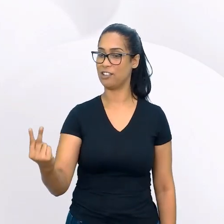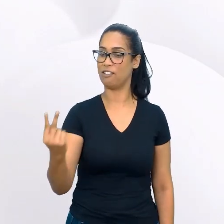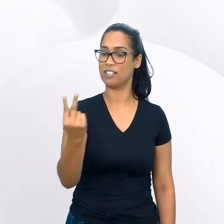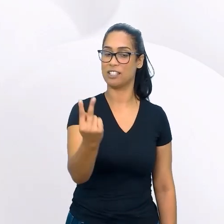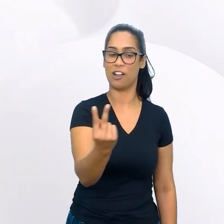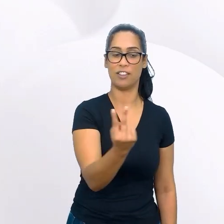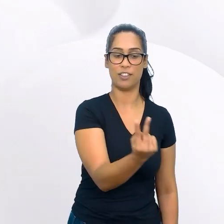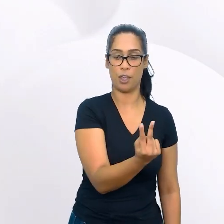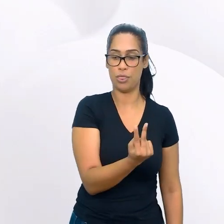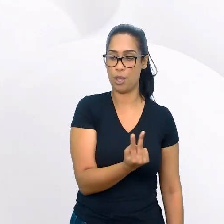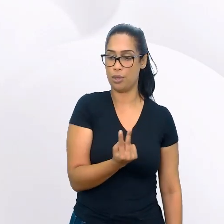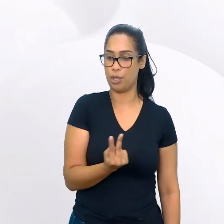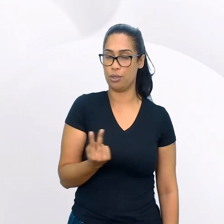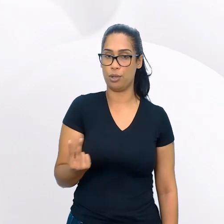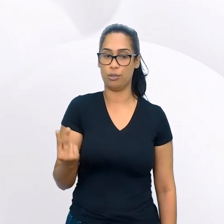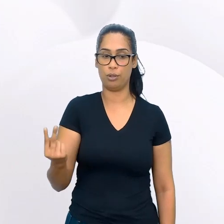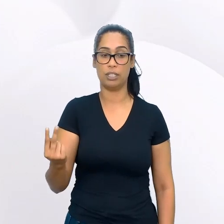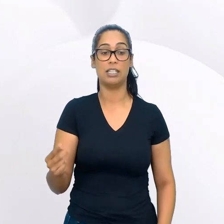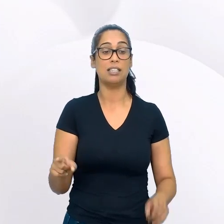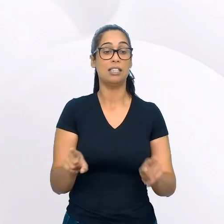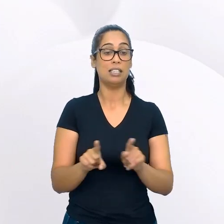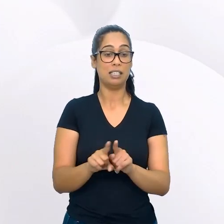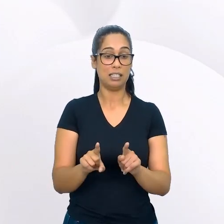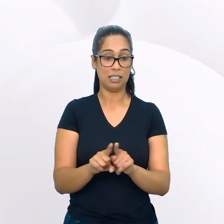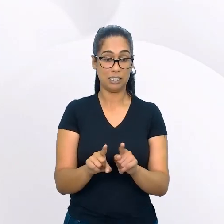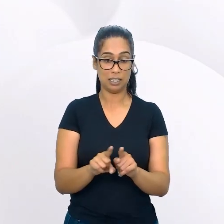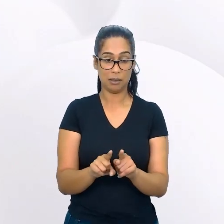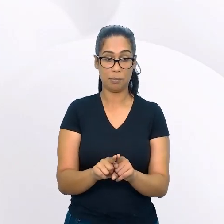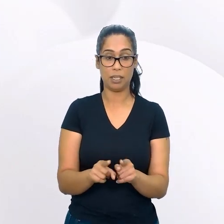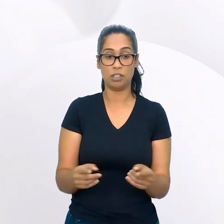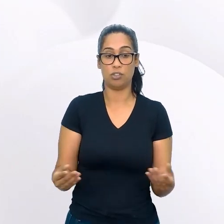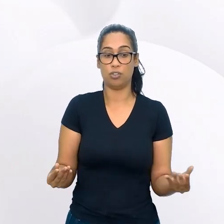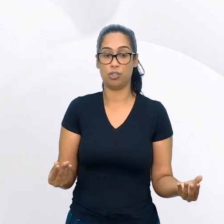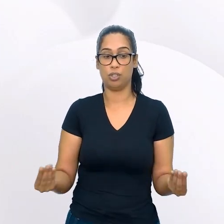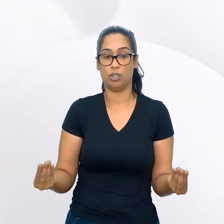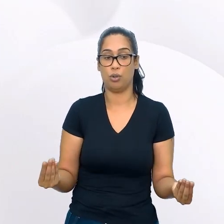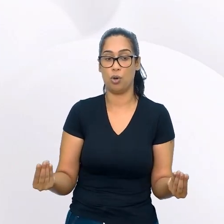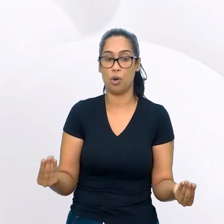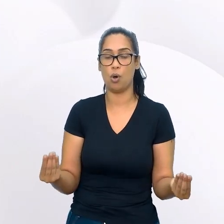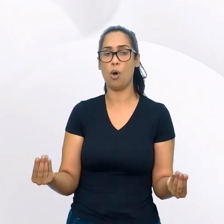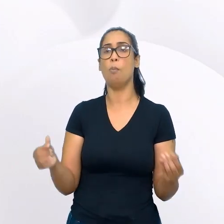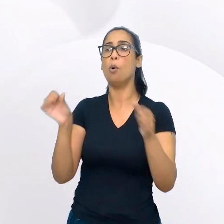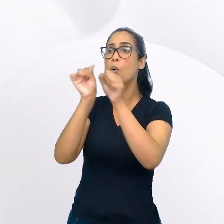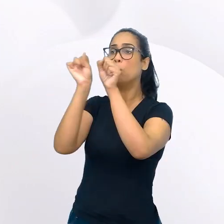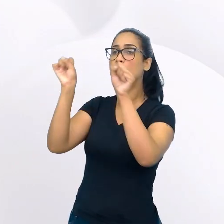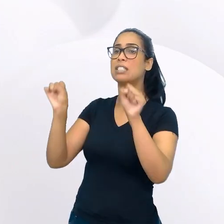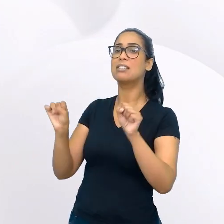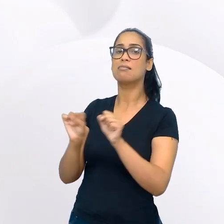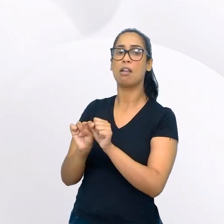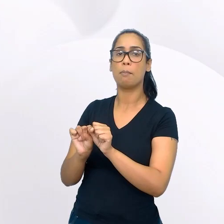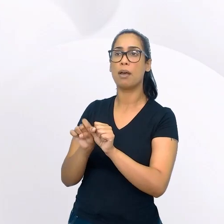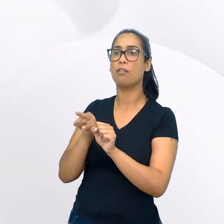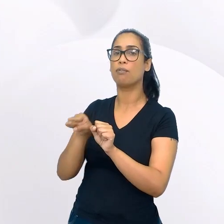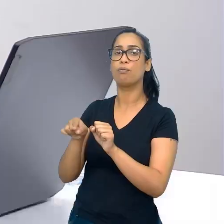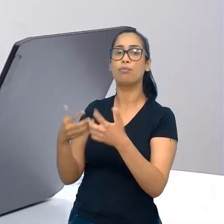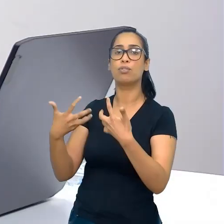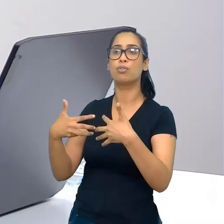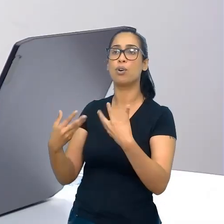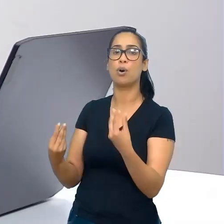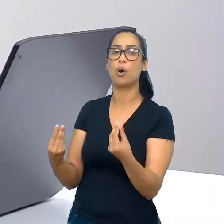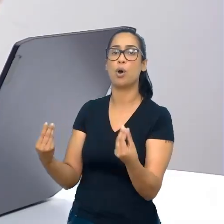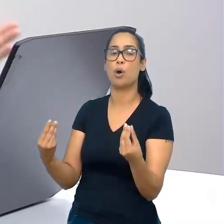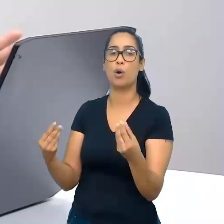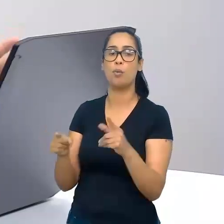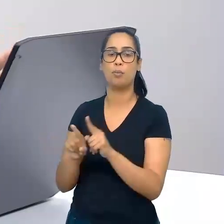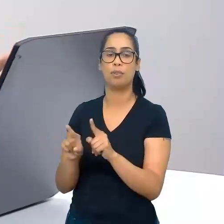e da coerência sistêmica então muito Dos comentários que estão aparecendo aqui no chat Silvia a gente pode